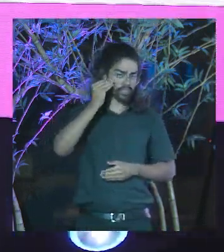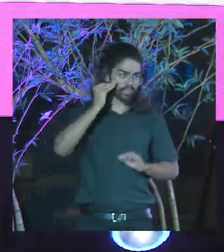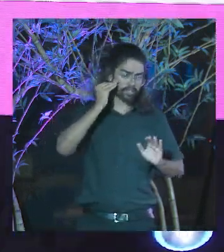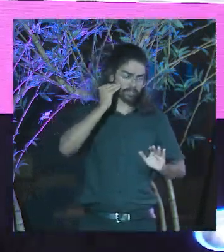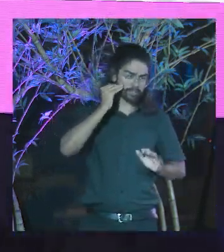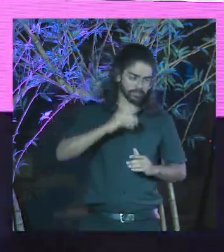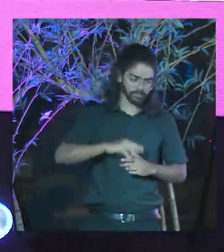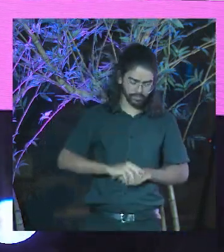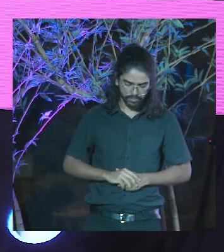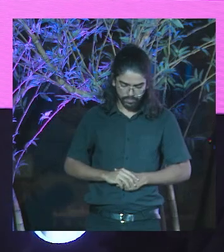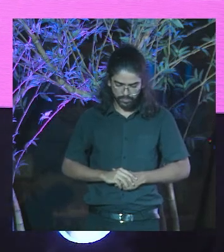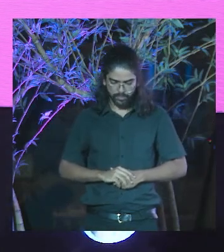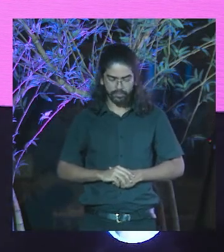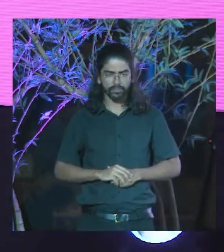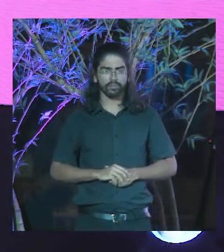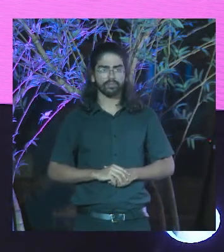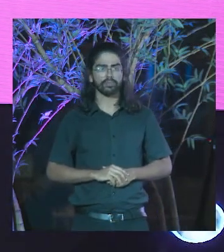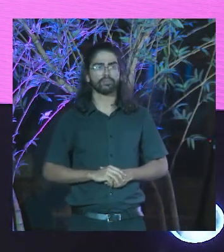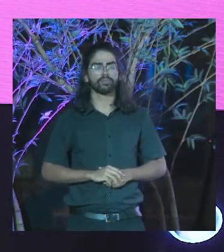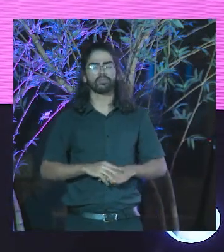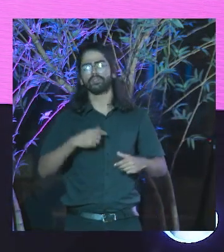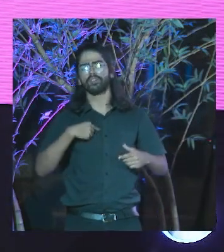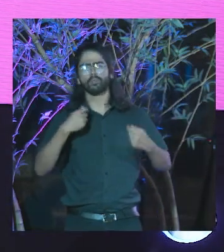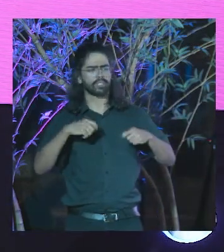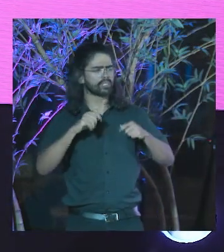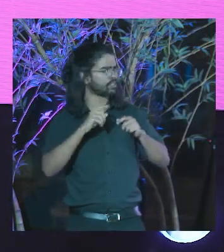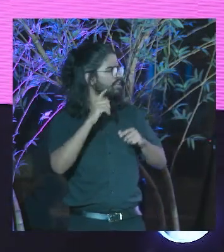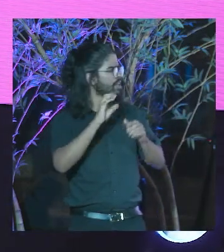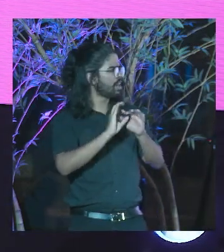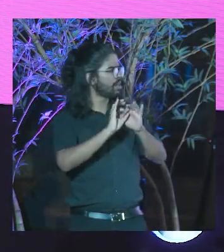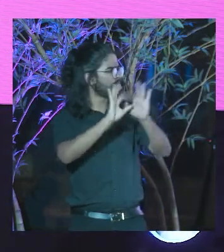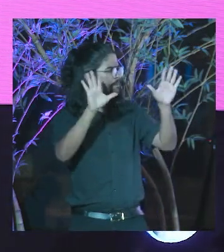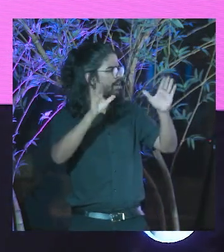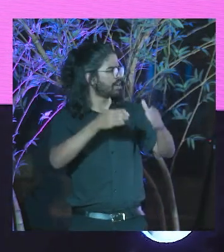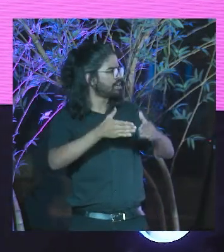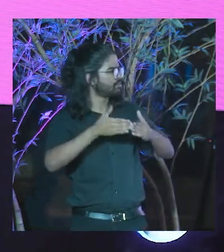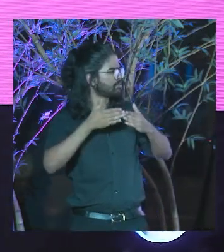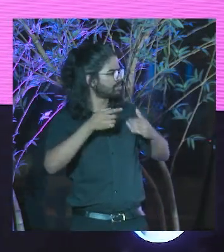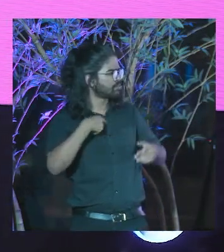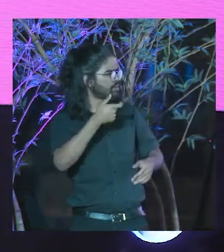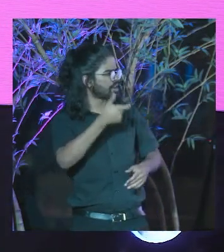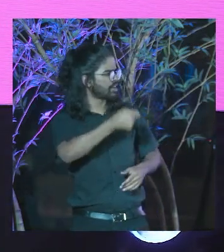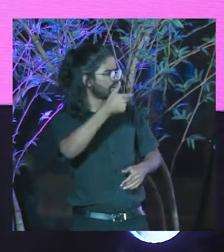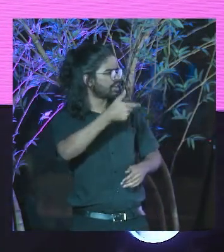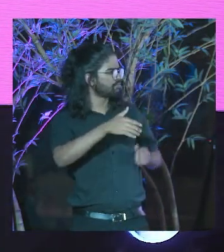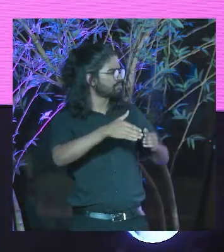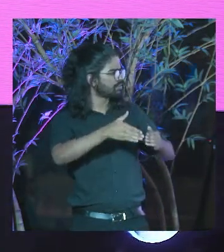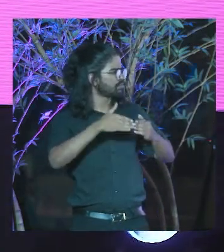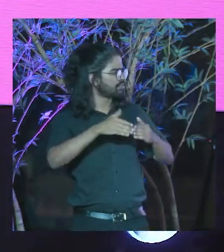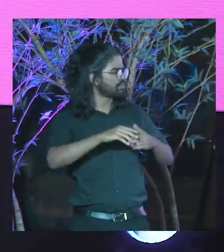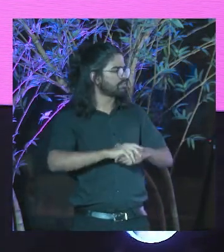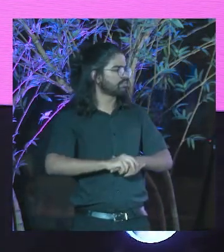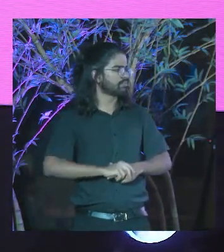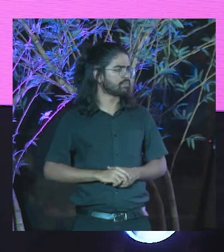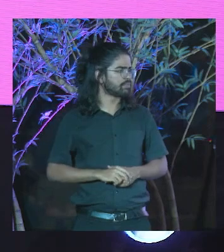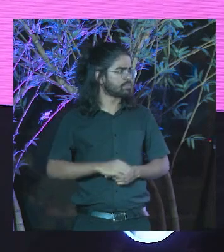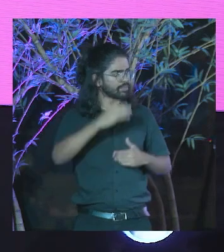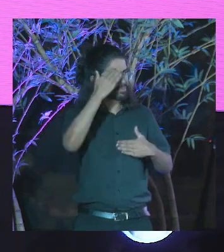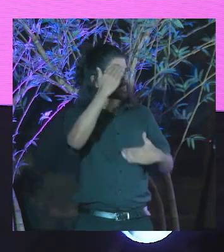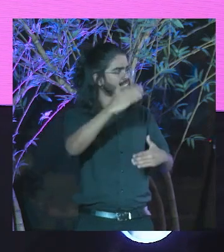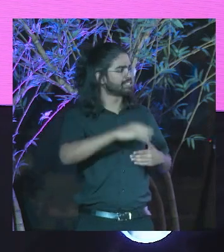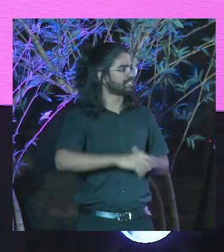que... Eu só preciso que tu libere a tela para eu poder clicar de novo. Muito